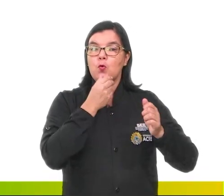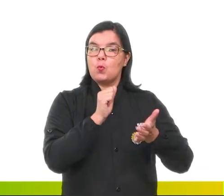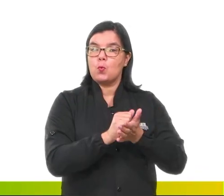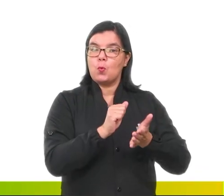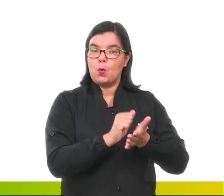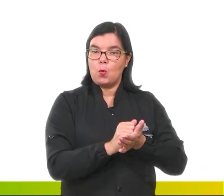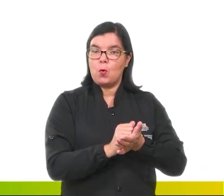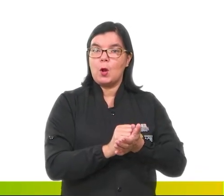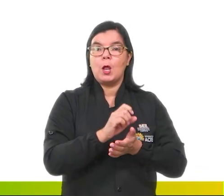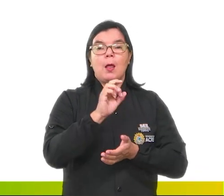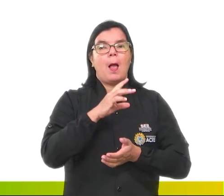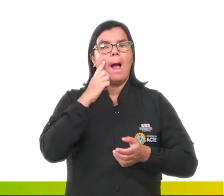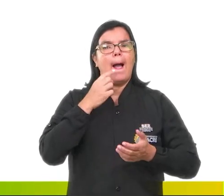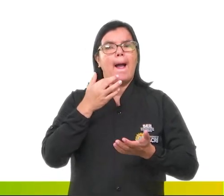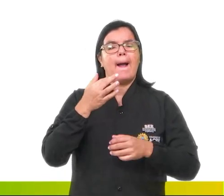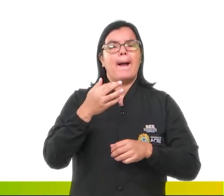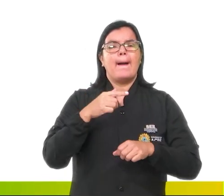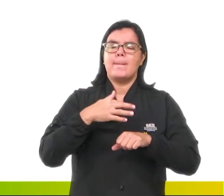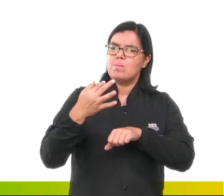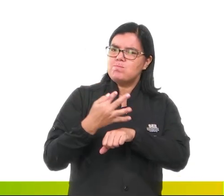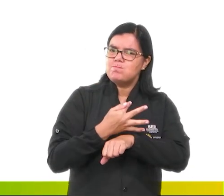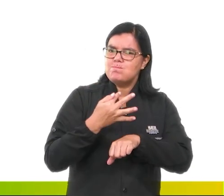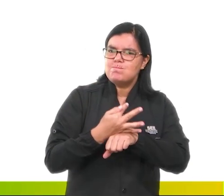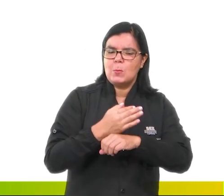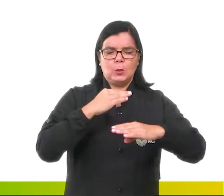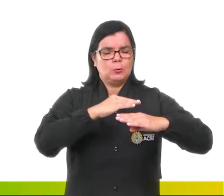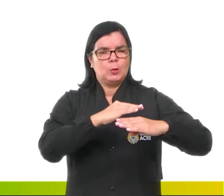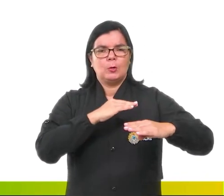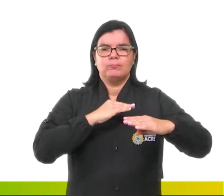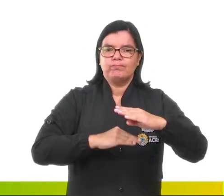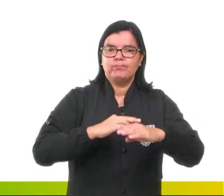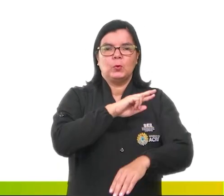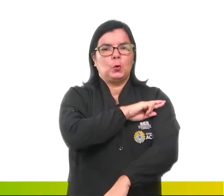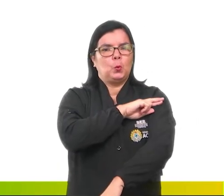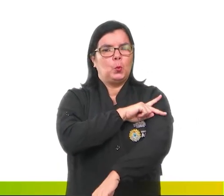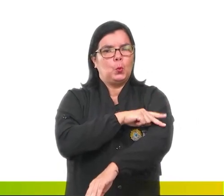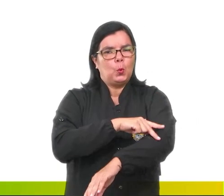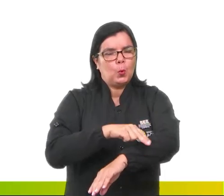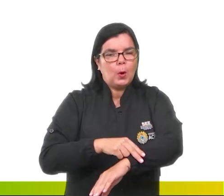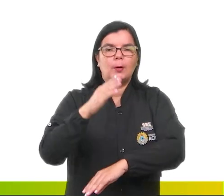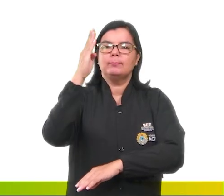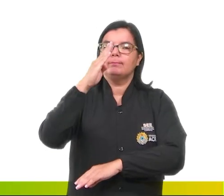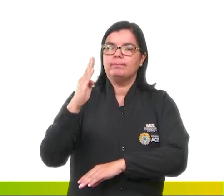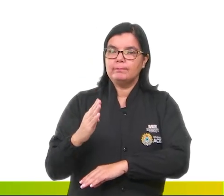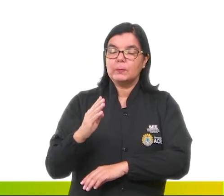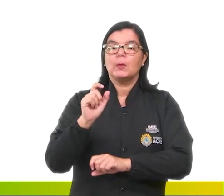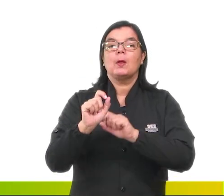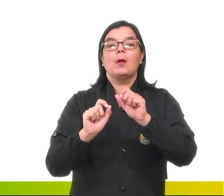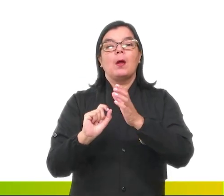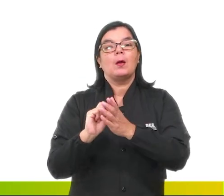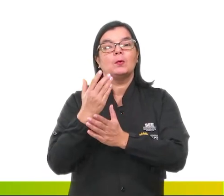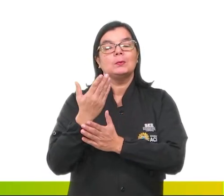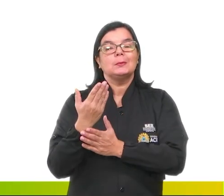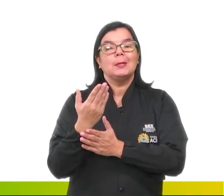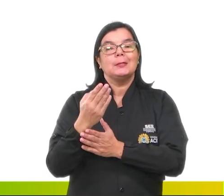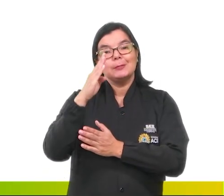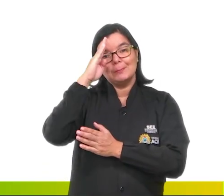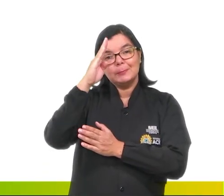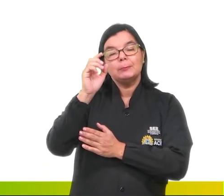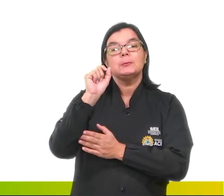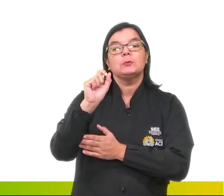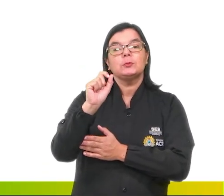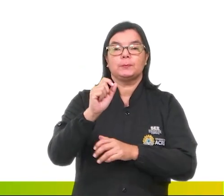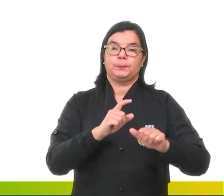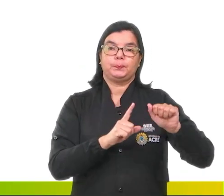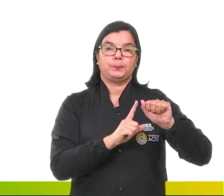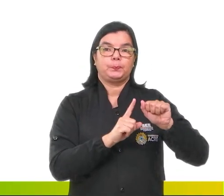Fernandes, a persistência da desigualdade racial no Brasil decorre principalmente de,